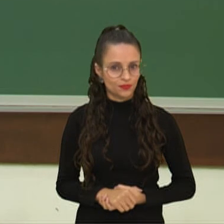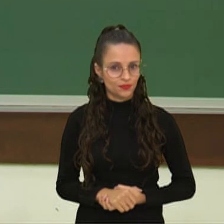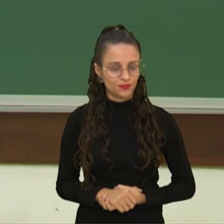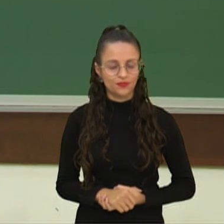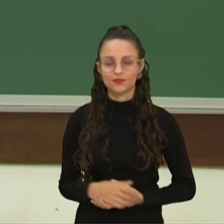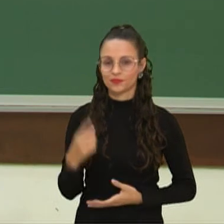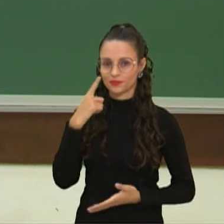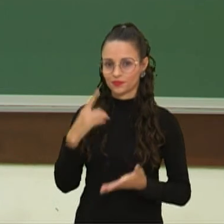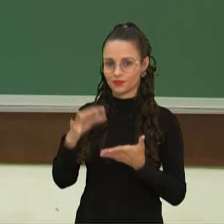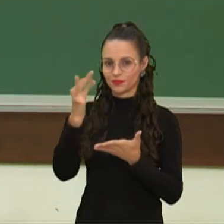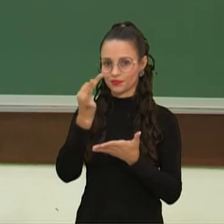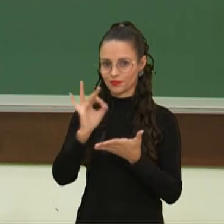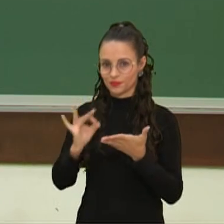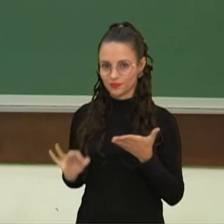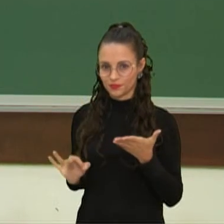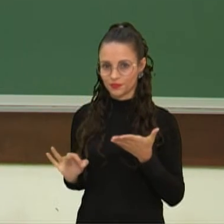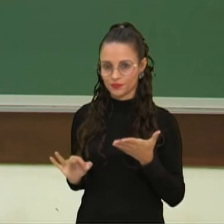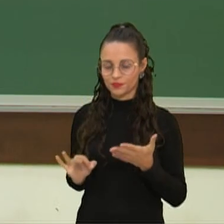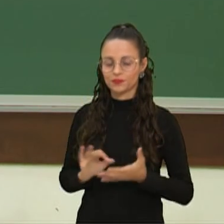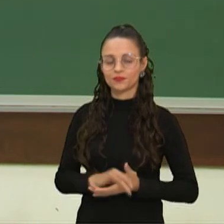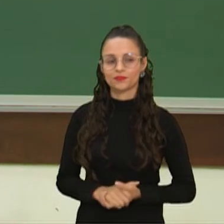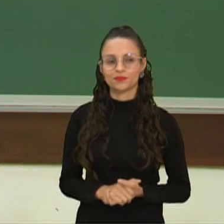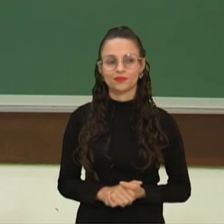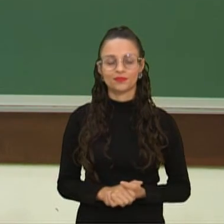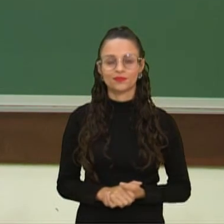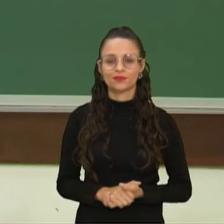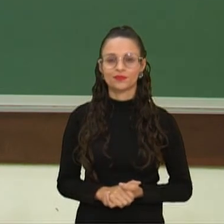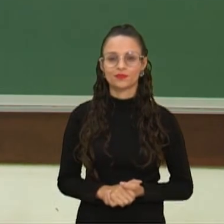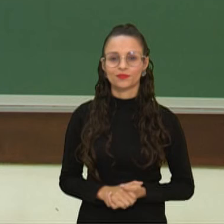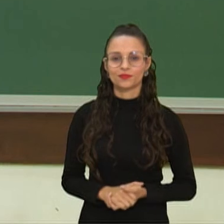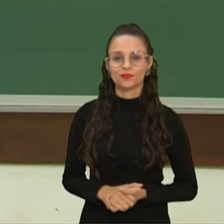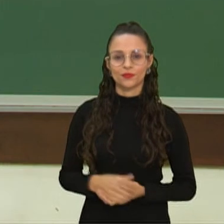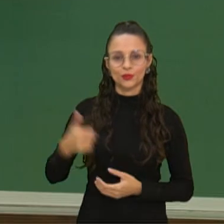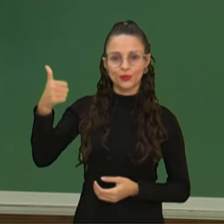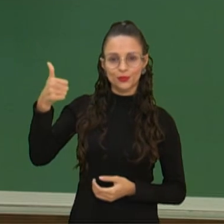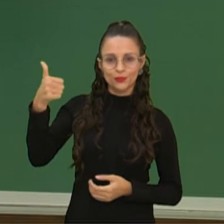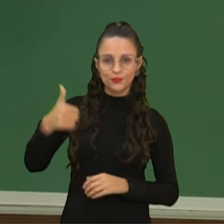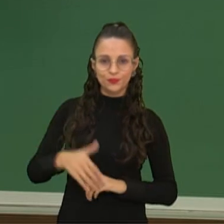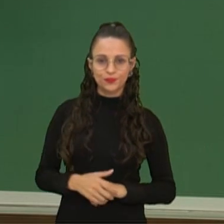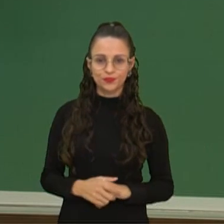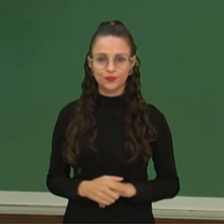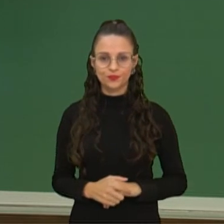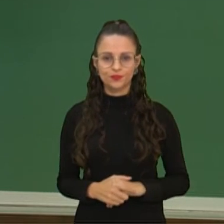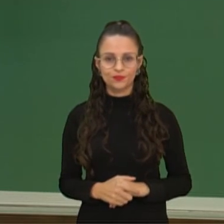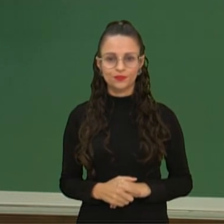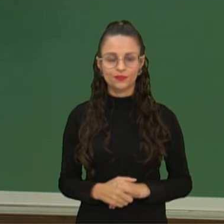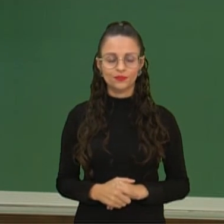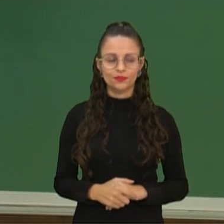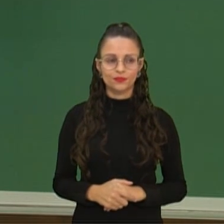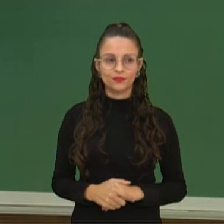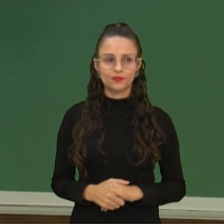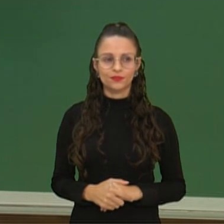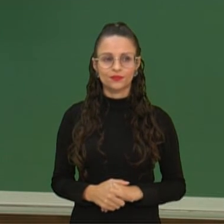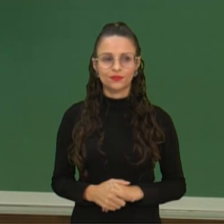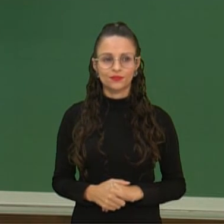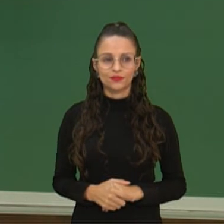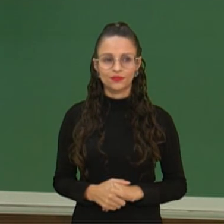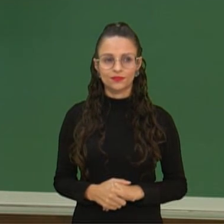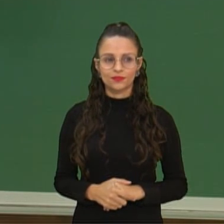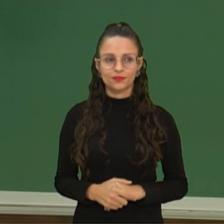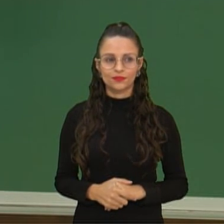Vamos checar, então, aqui o nosso quiz. Então, o número 1 diz assim, olha. The kids can use the internet very